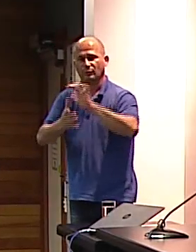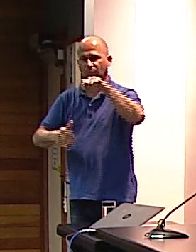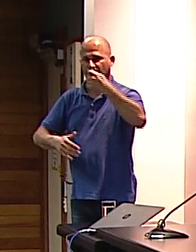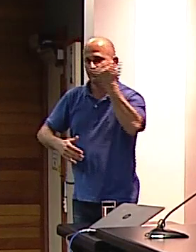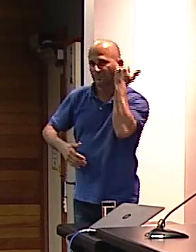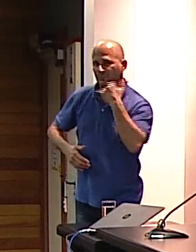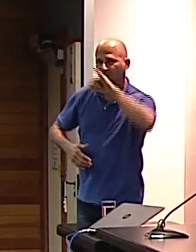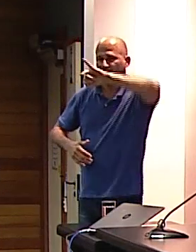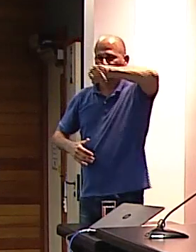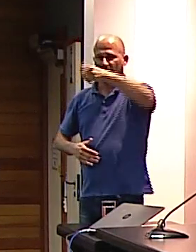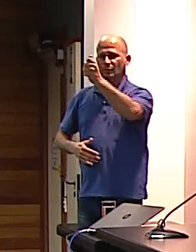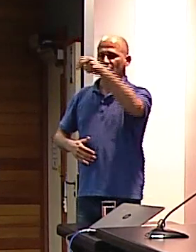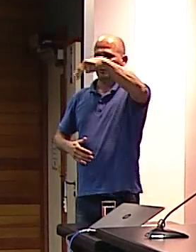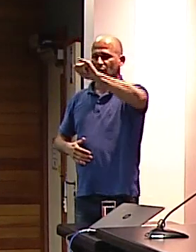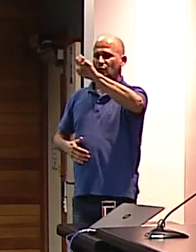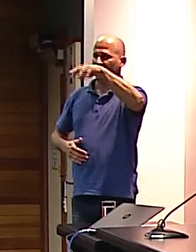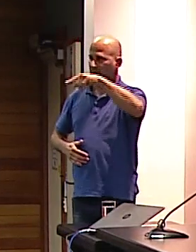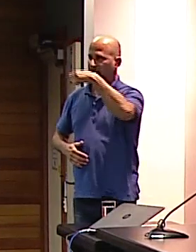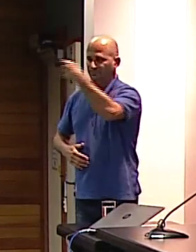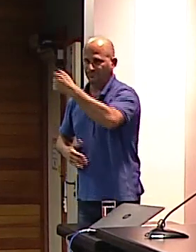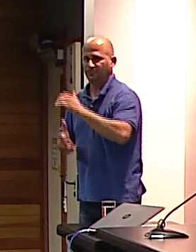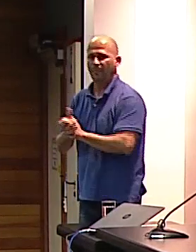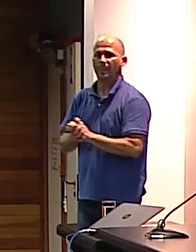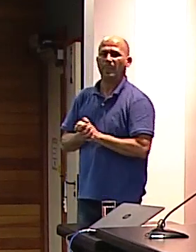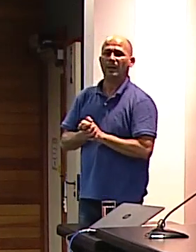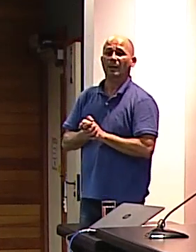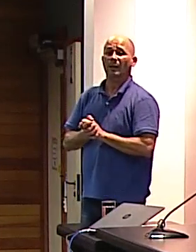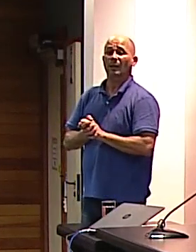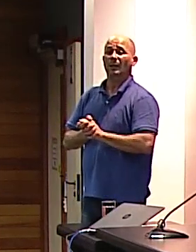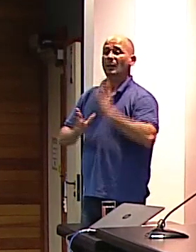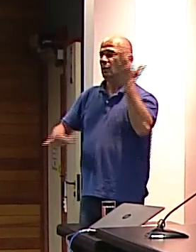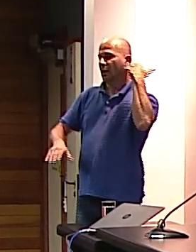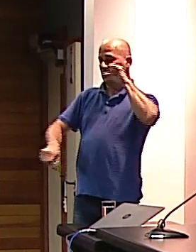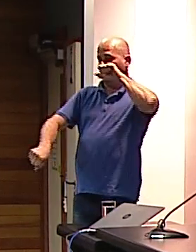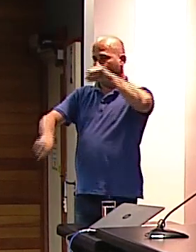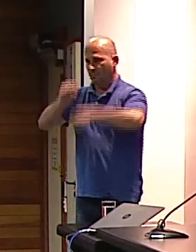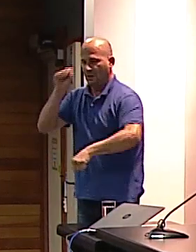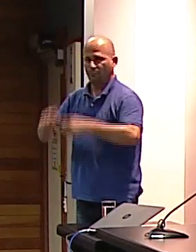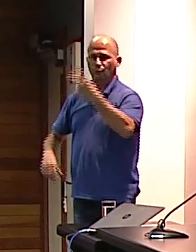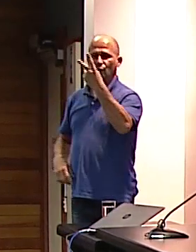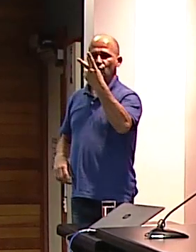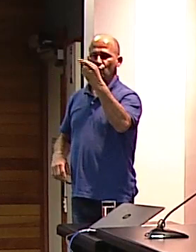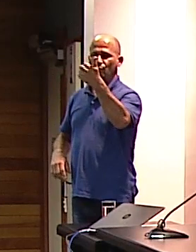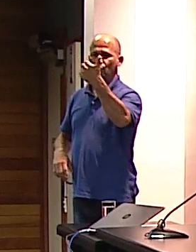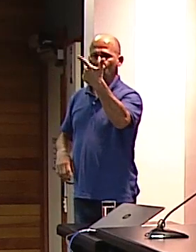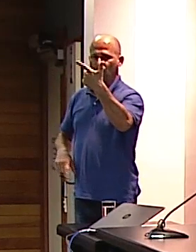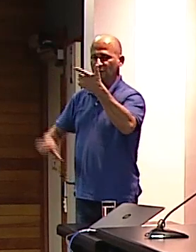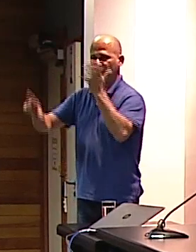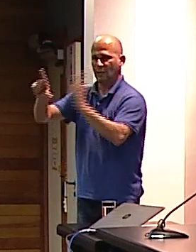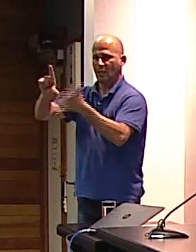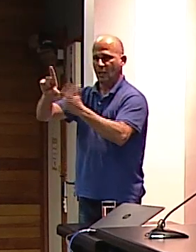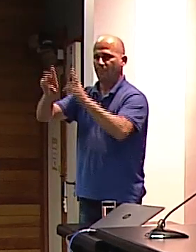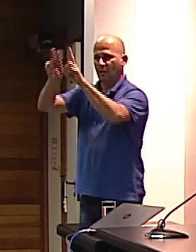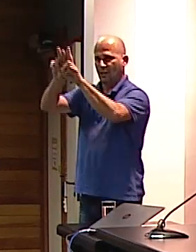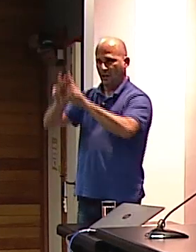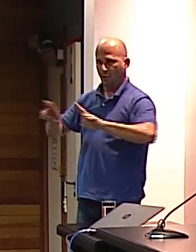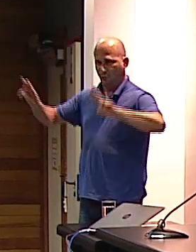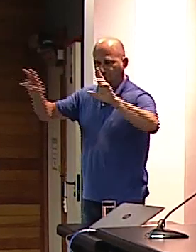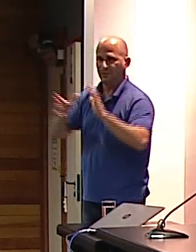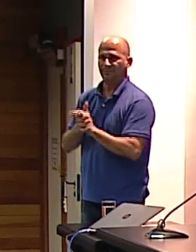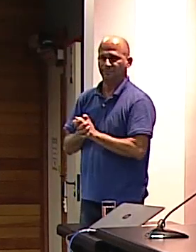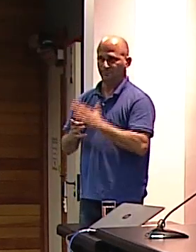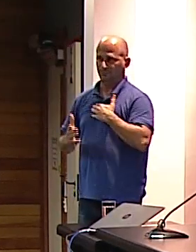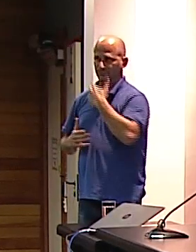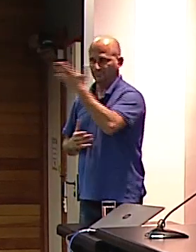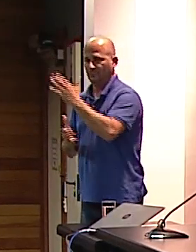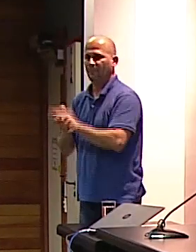Eu e a minha esposa, a Janine, ela está aqui também. A gente é formado, a gente se formou em 2012 no